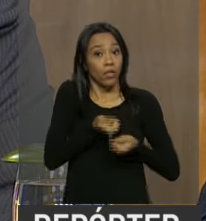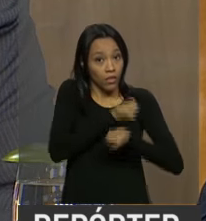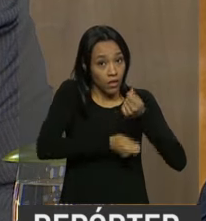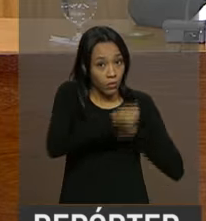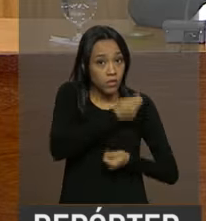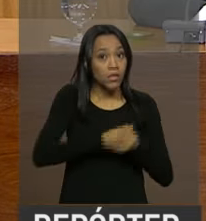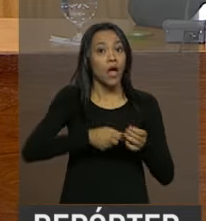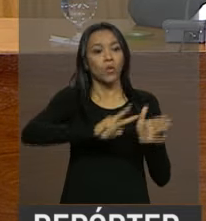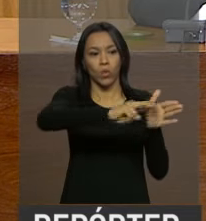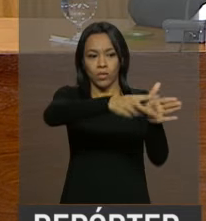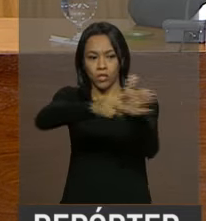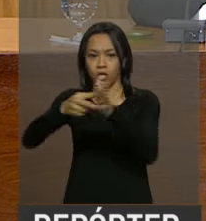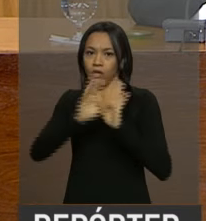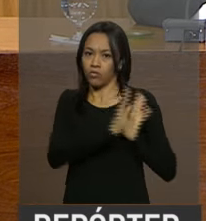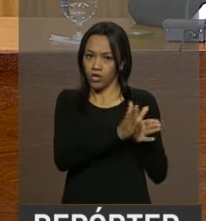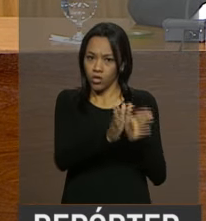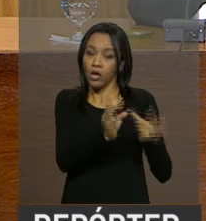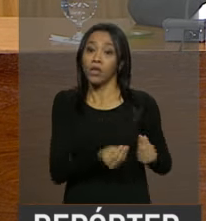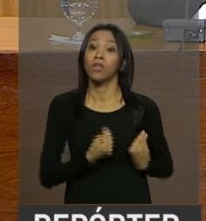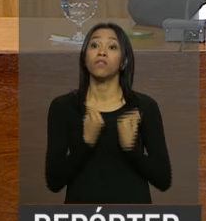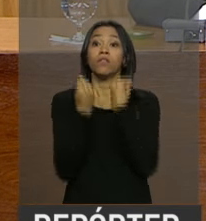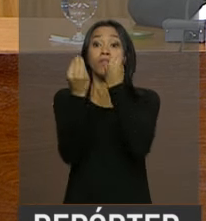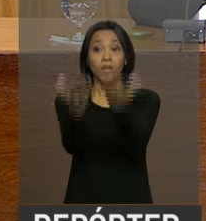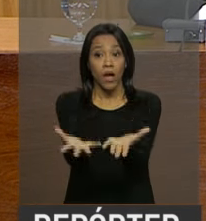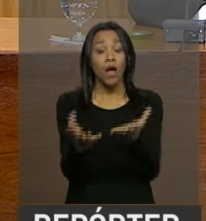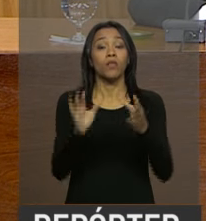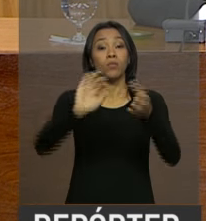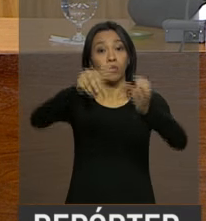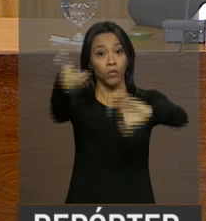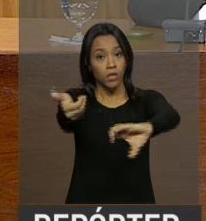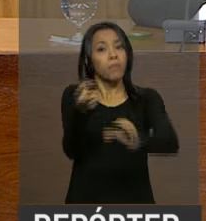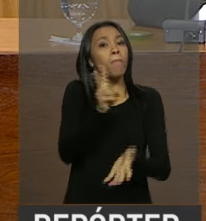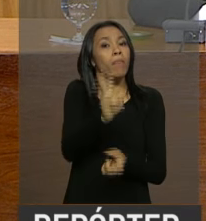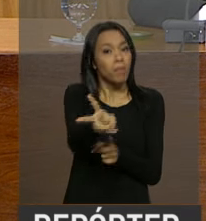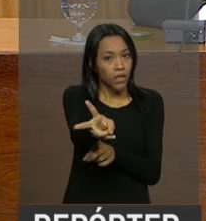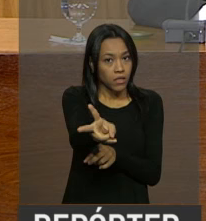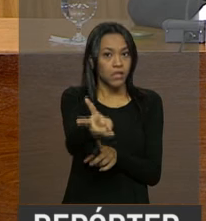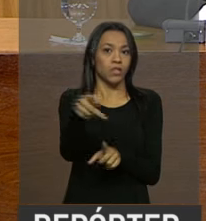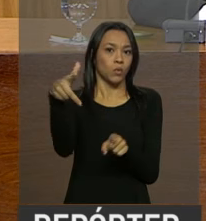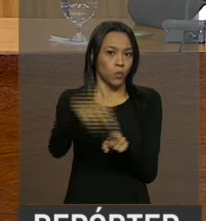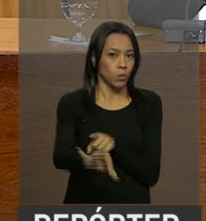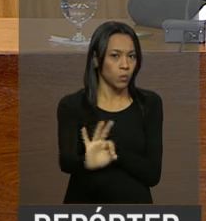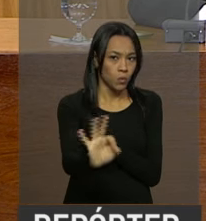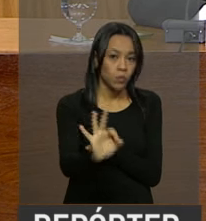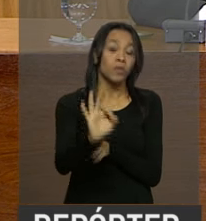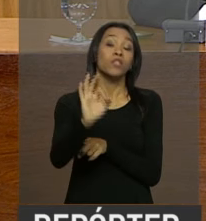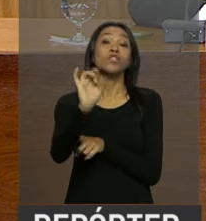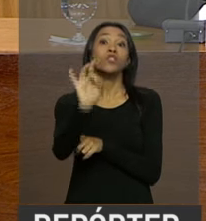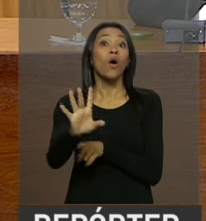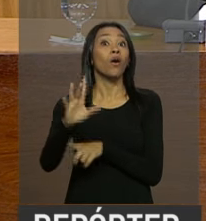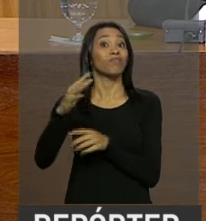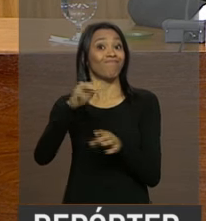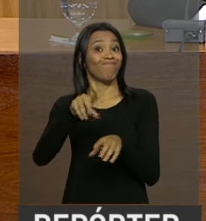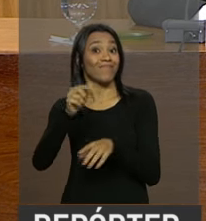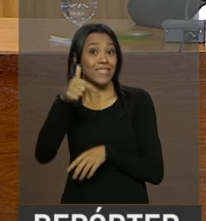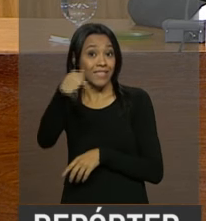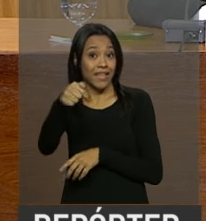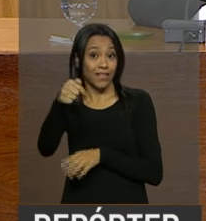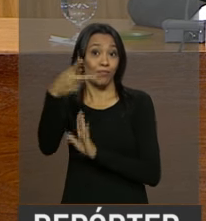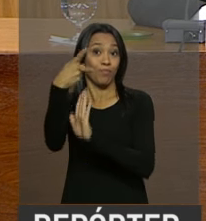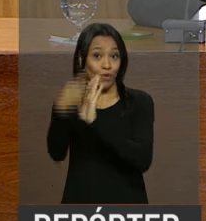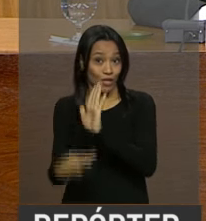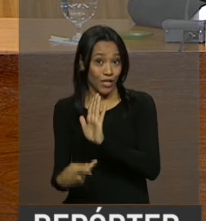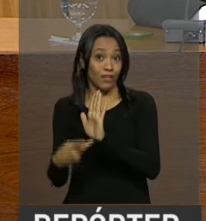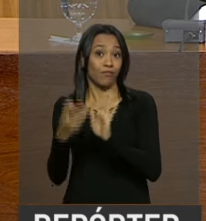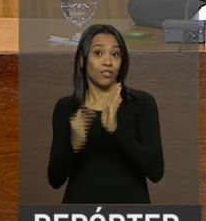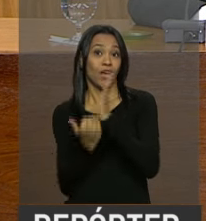categorias e em tramitação no Congresso Nacional estão mantidos com exceção de sete projetos de aumento salarial